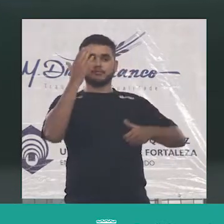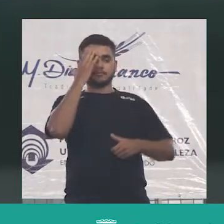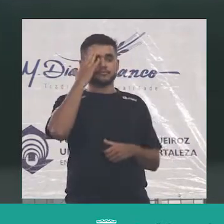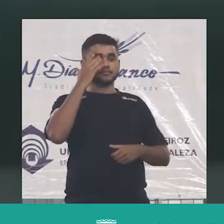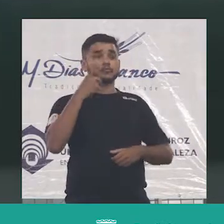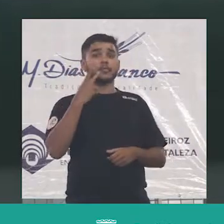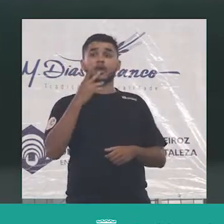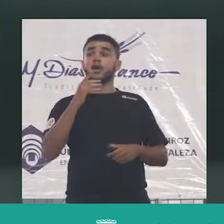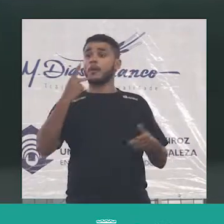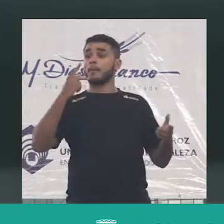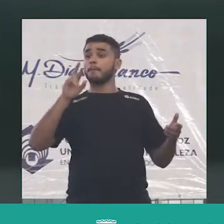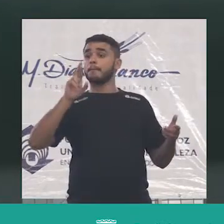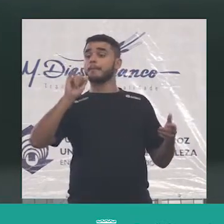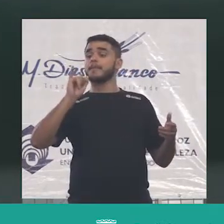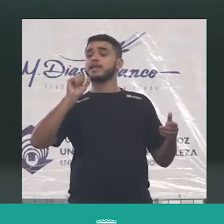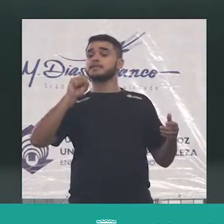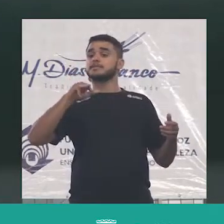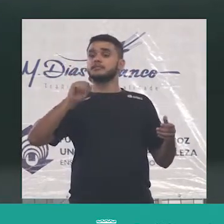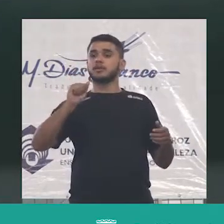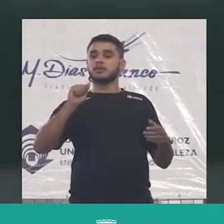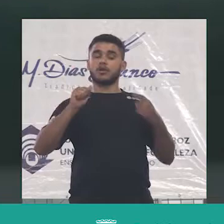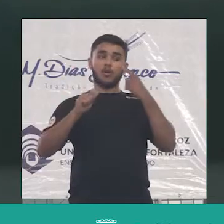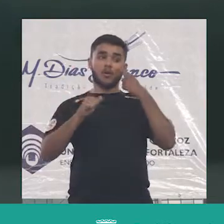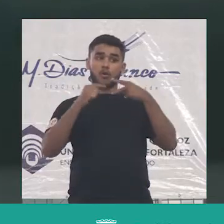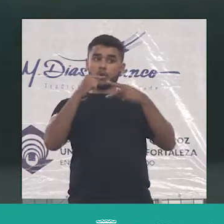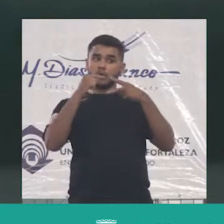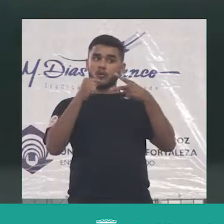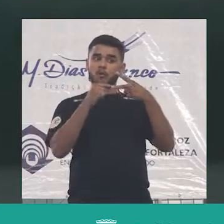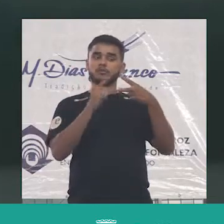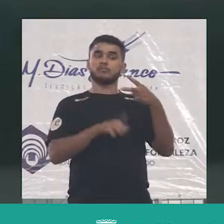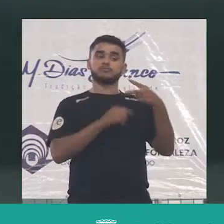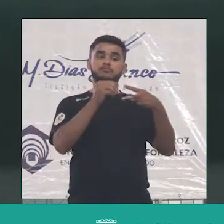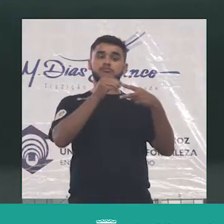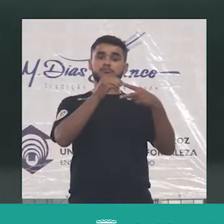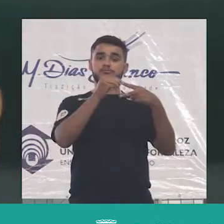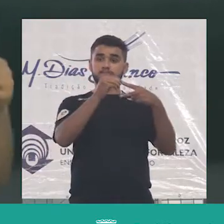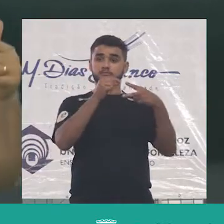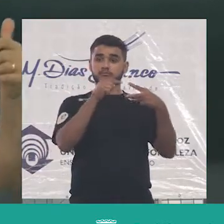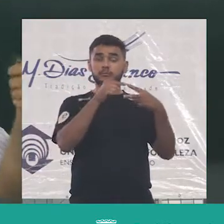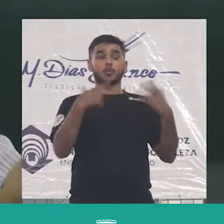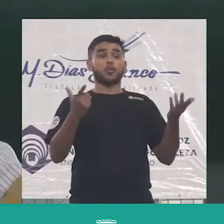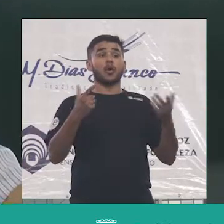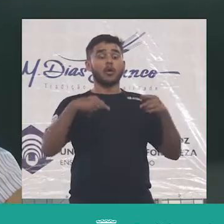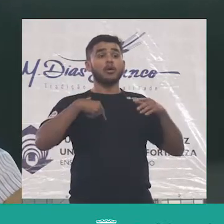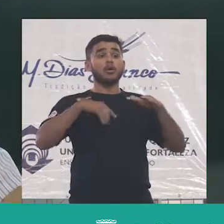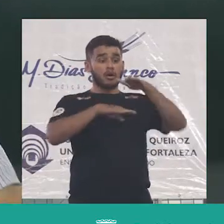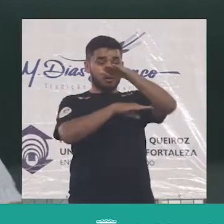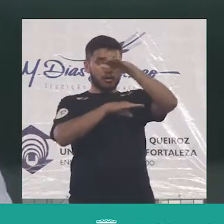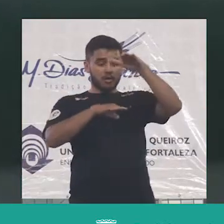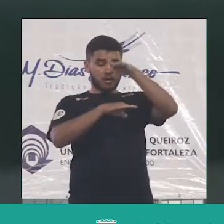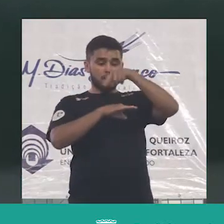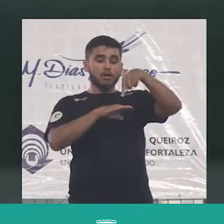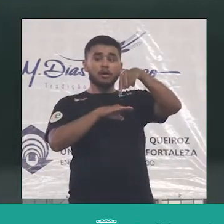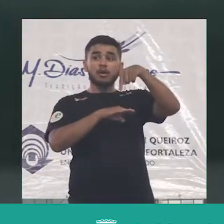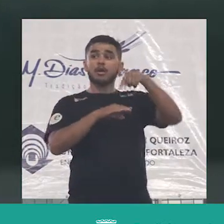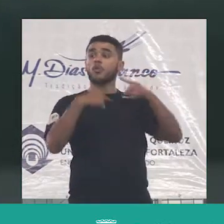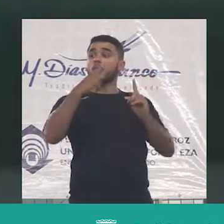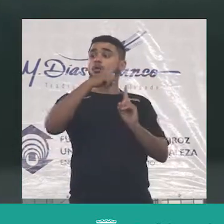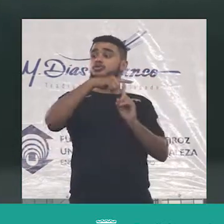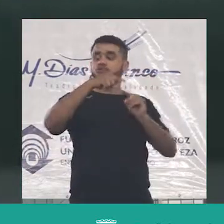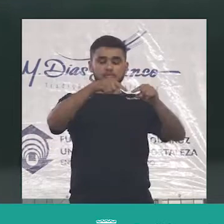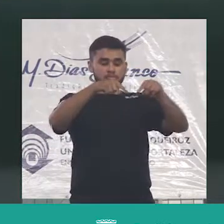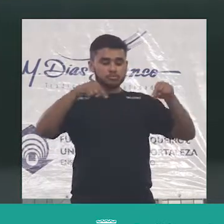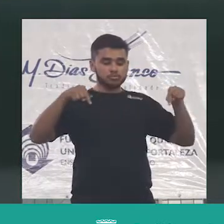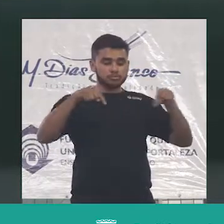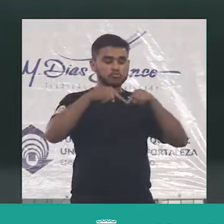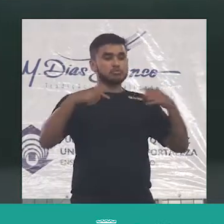coisas. Prisma depende de duas coisas. Primeiro, depende do tipo de base. Segundo, depende